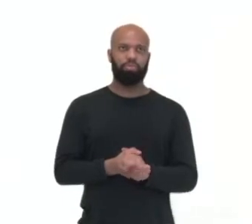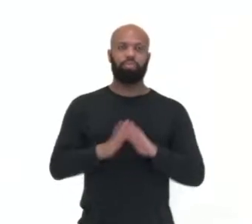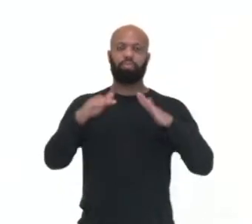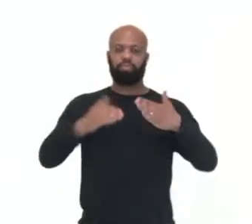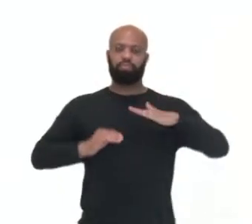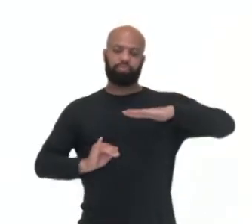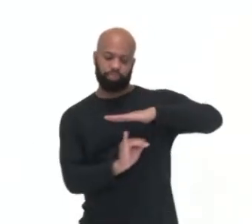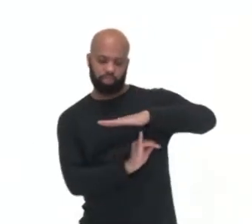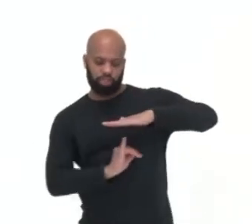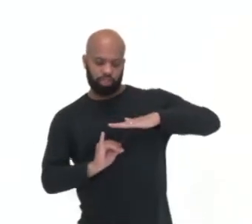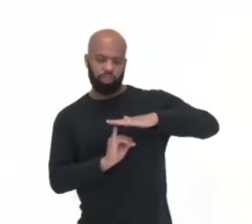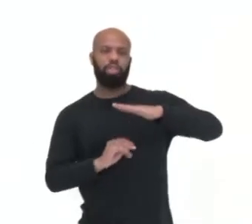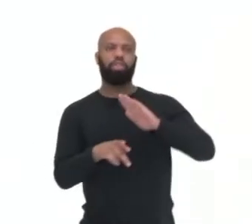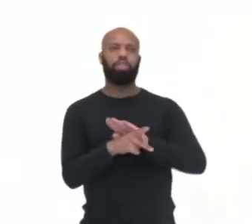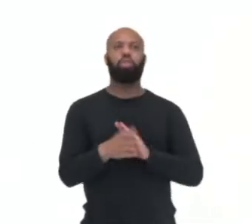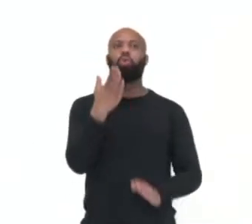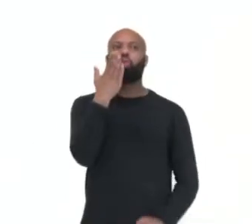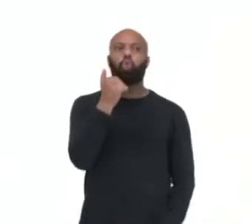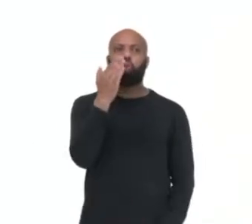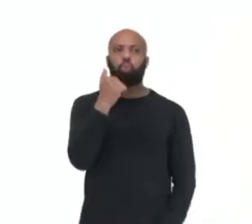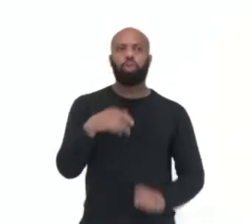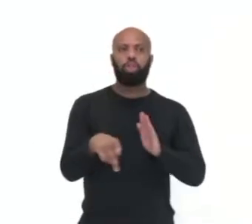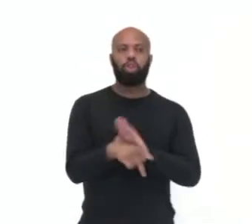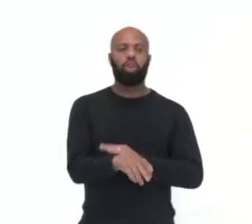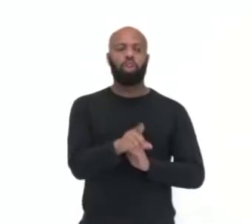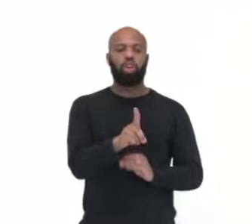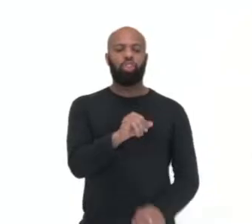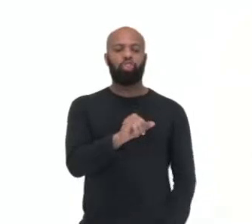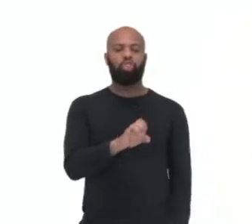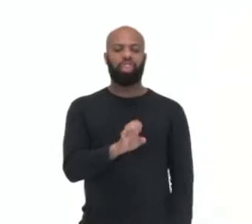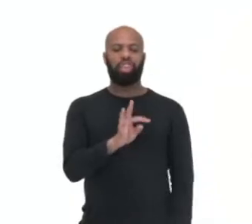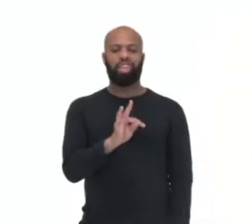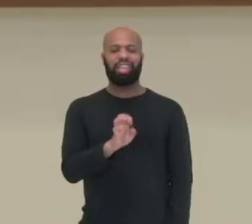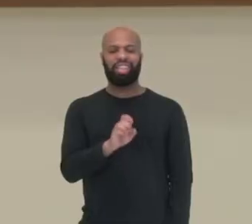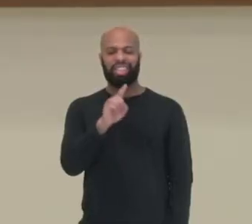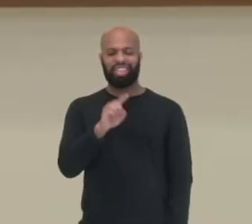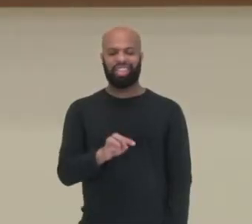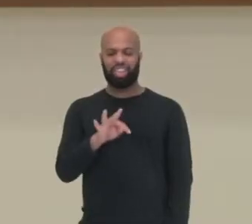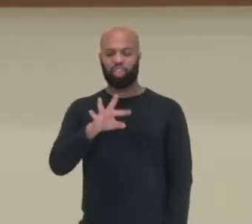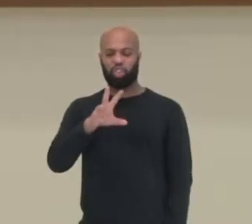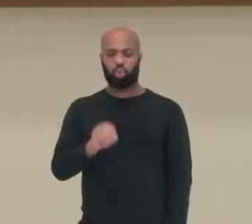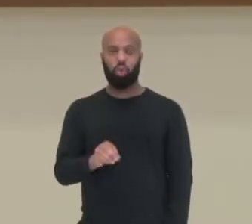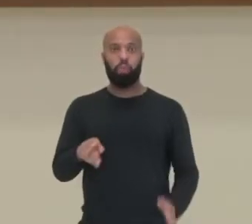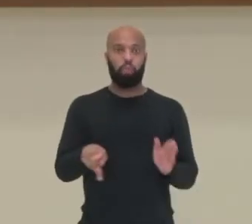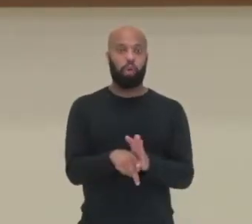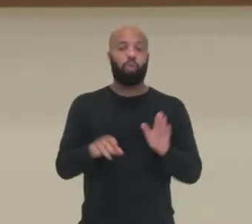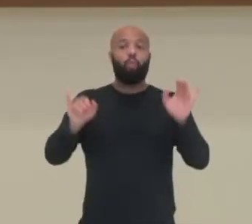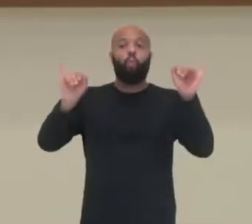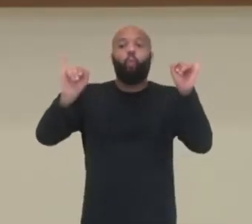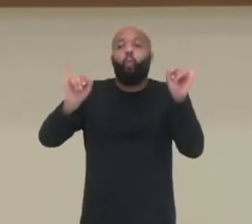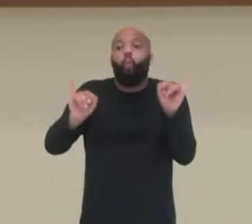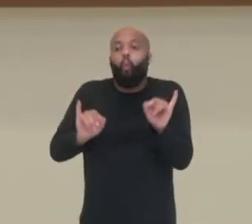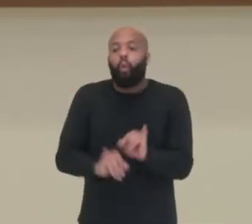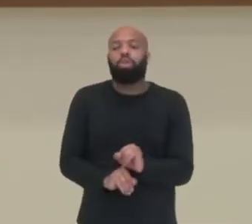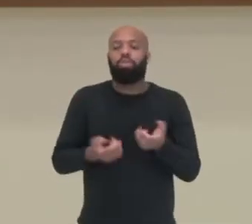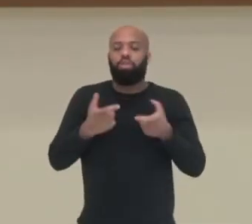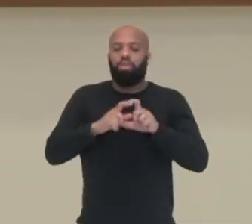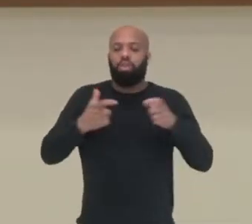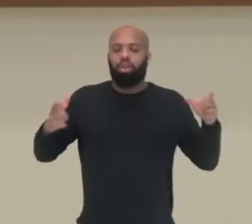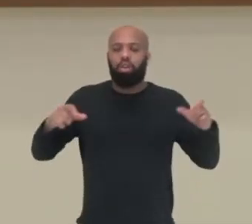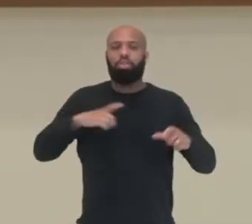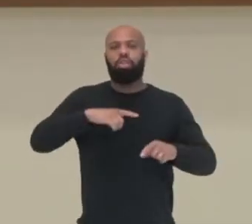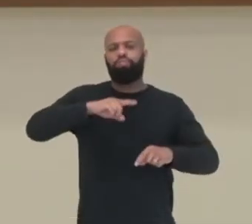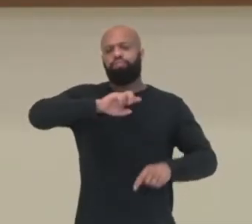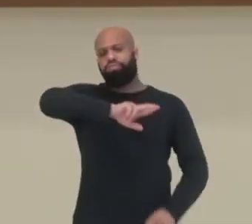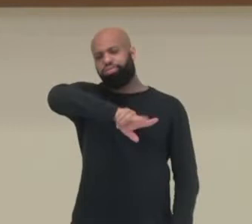indústria de alimentos dietéticos, ela aumentou muito, muito. E ela vem aumentando a cada dia. Os produtos tem variedade de